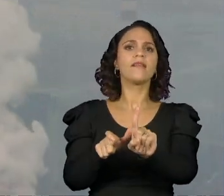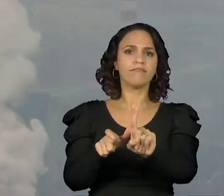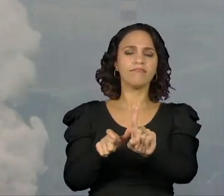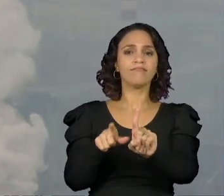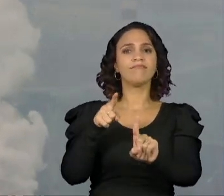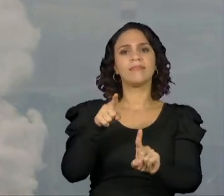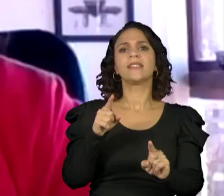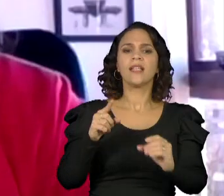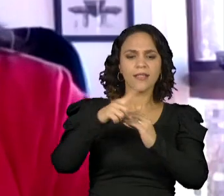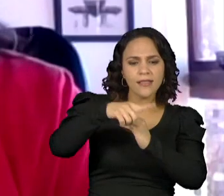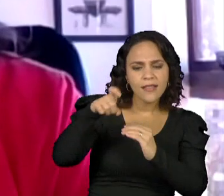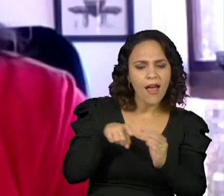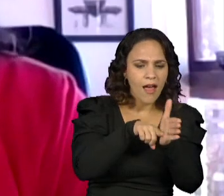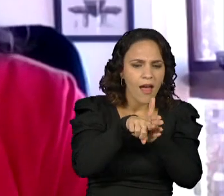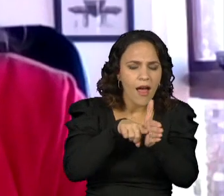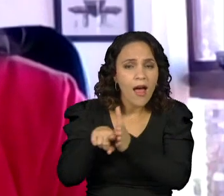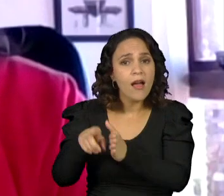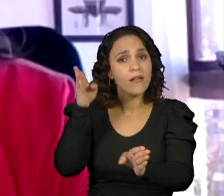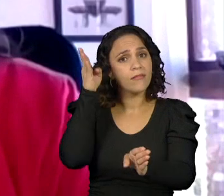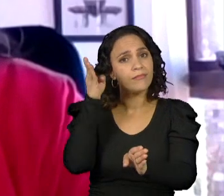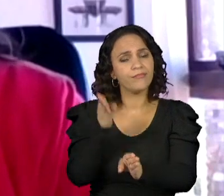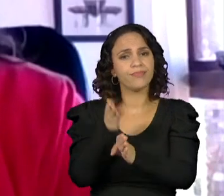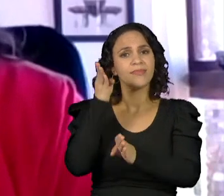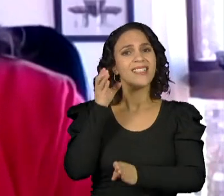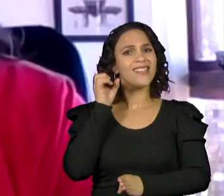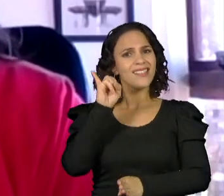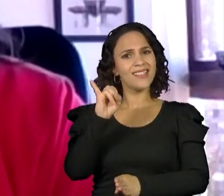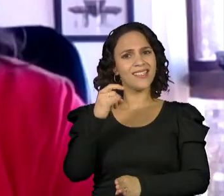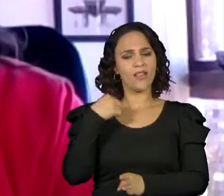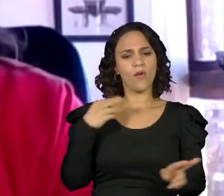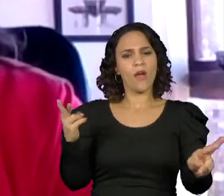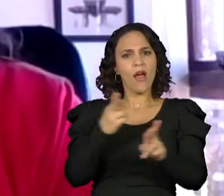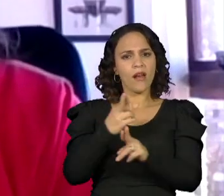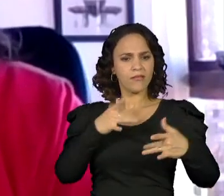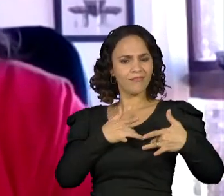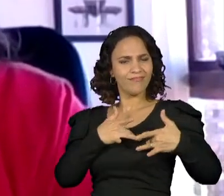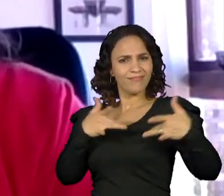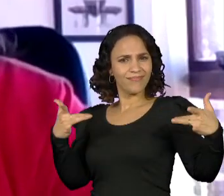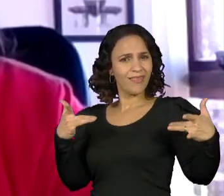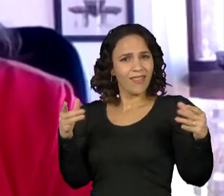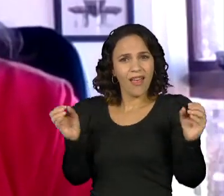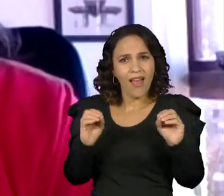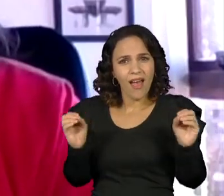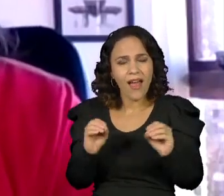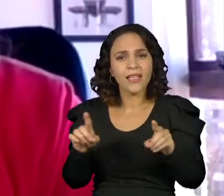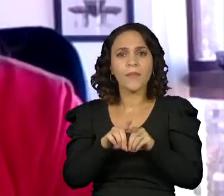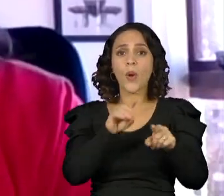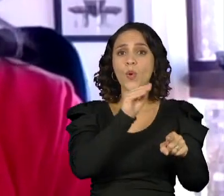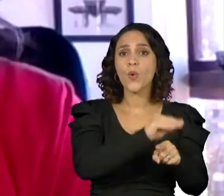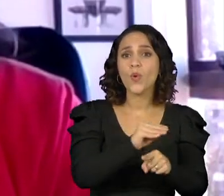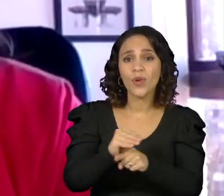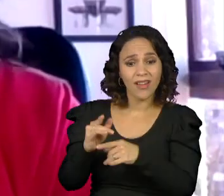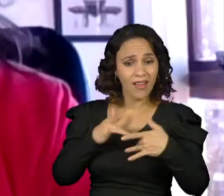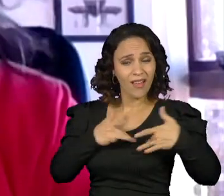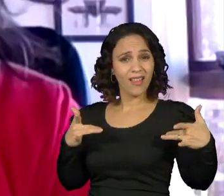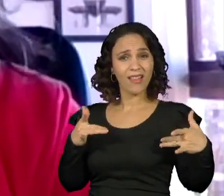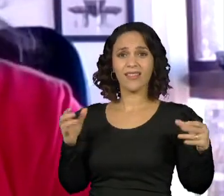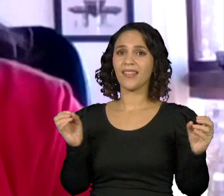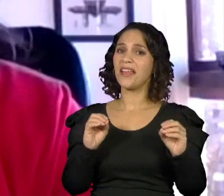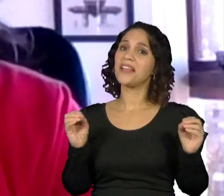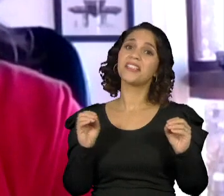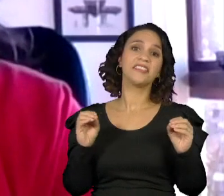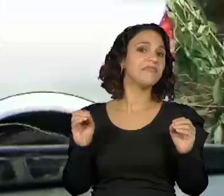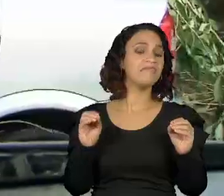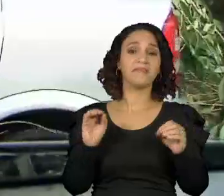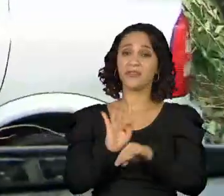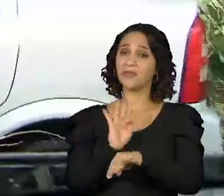tem mostrado que se a gente não tiver uma relação solidária, uma forma de cuidado solidária, provavelmente a gente não vai